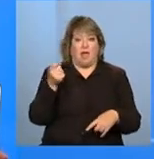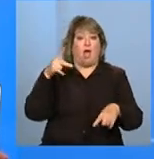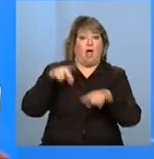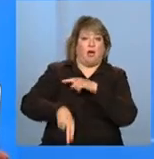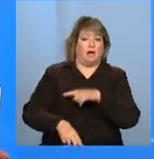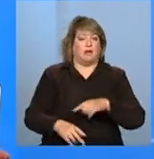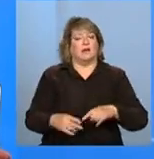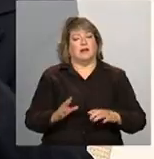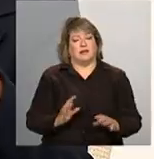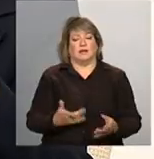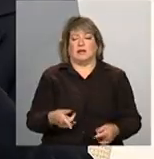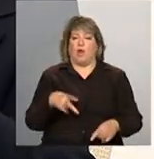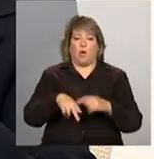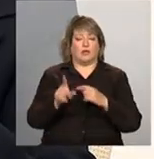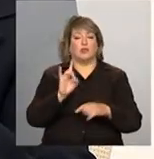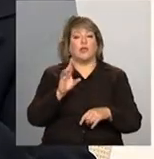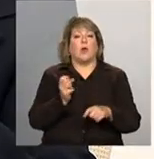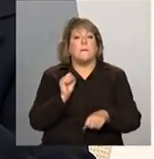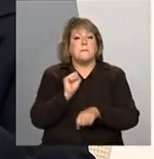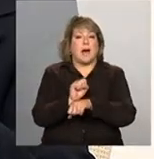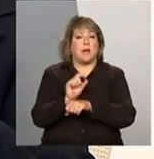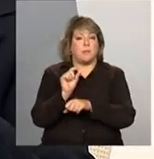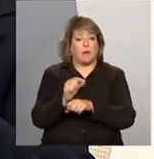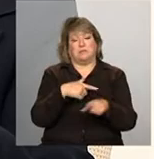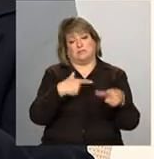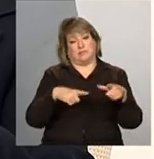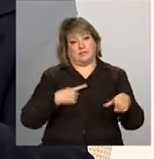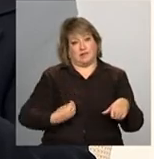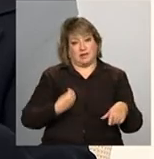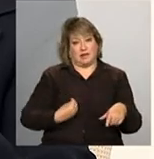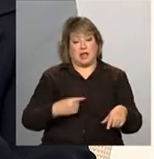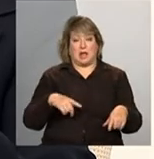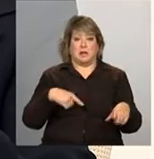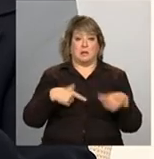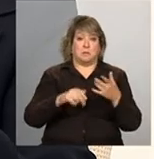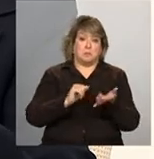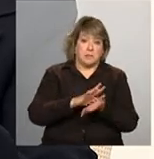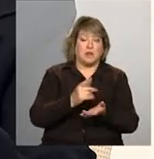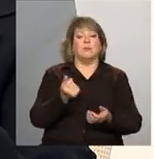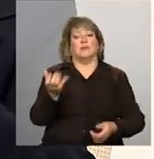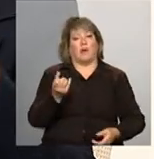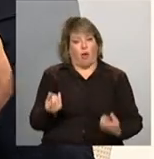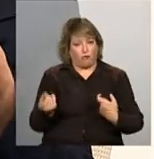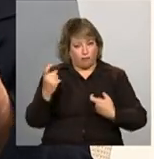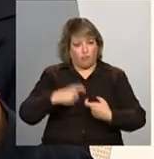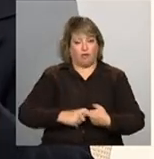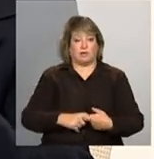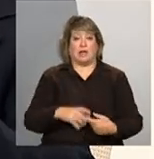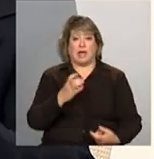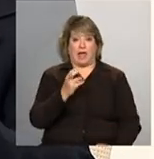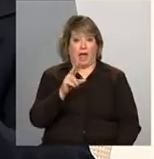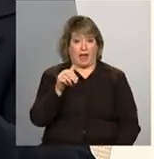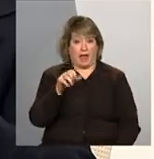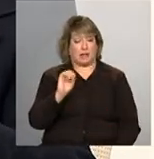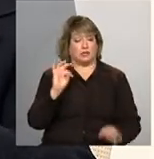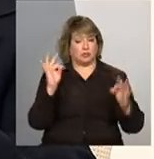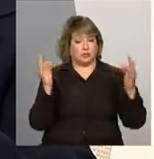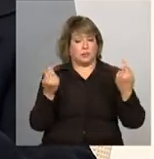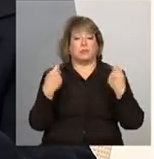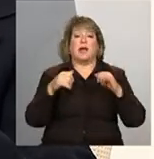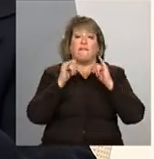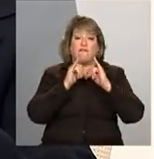benefício. Justamente. Então, esse é um ponto importante que até os CRAs devem levar às famílias